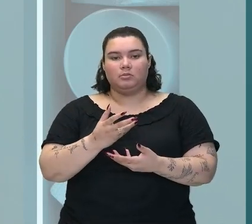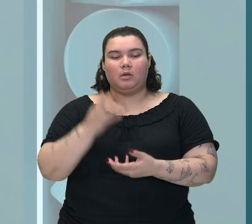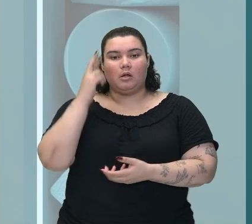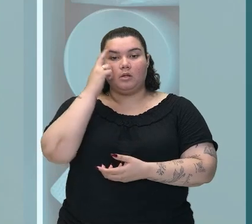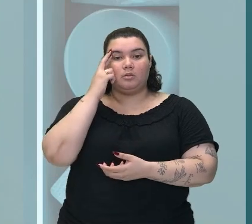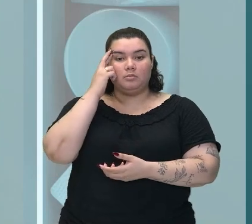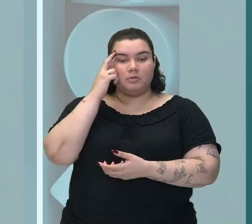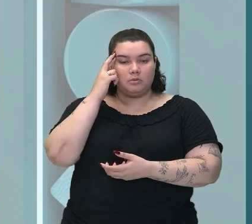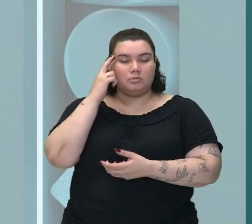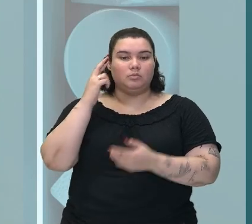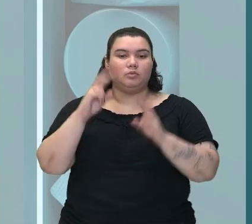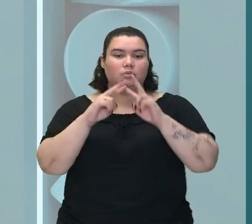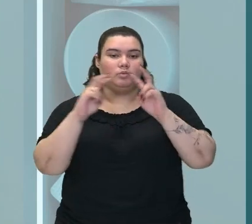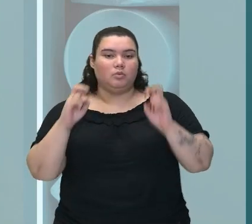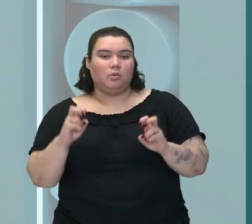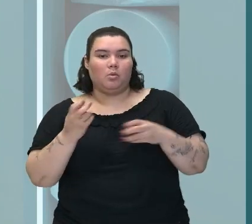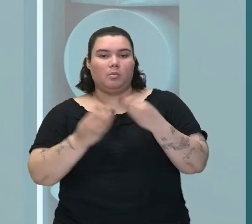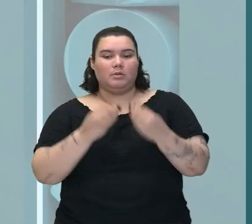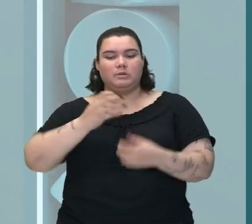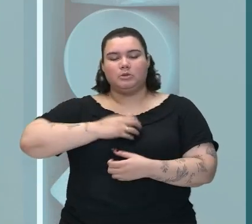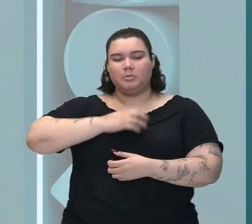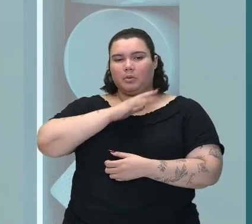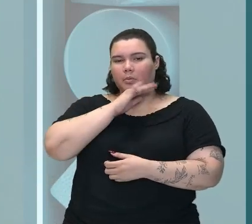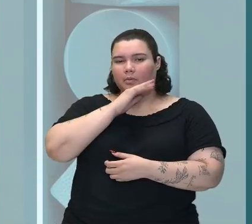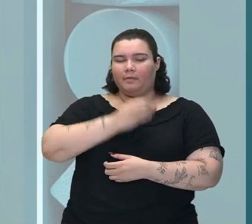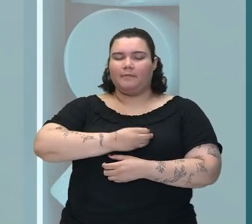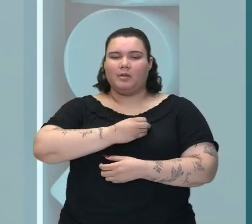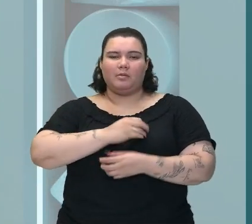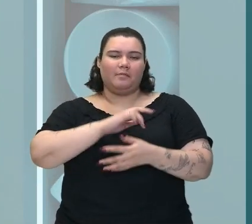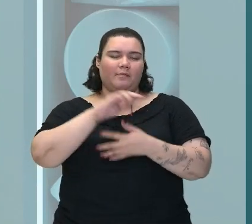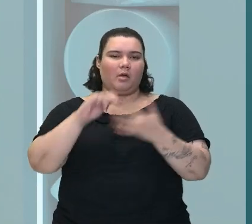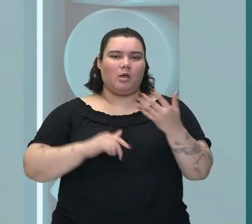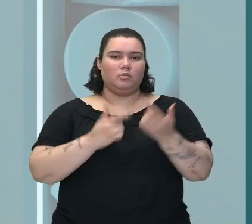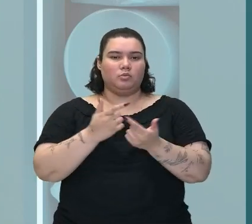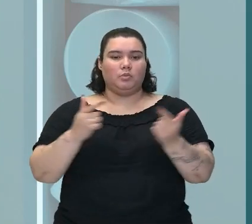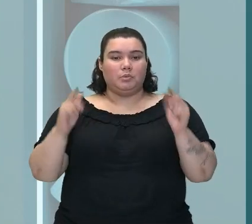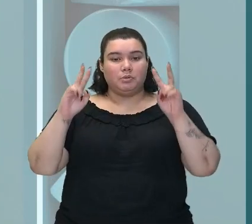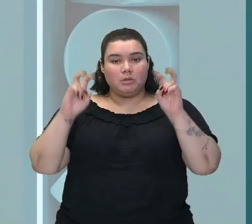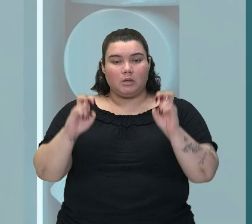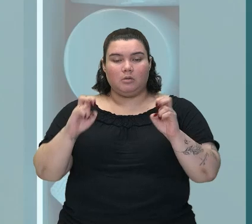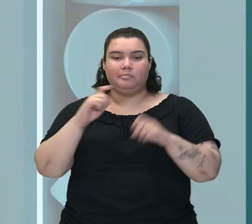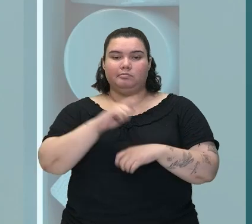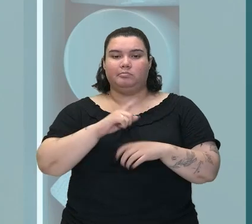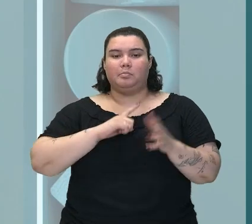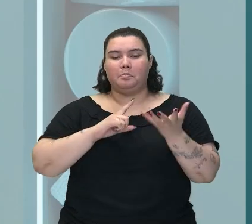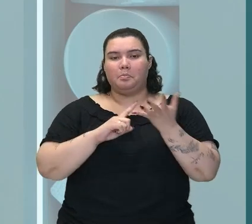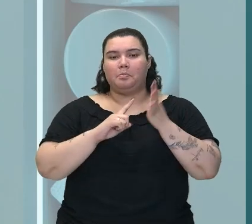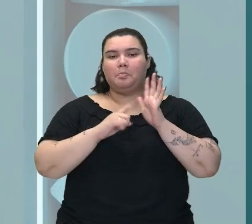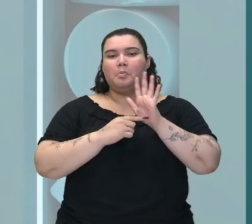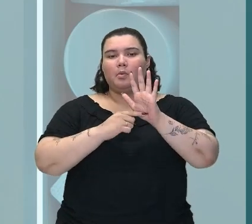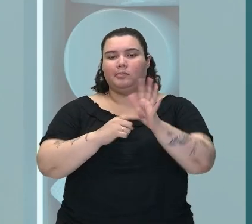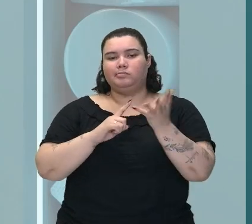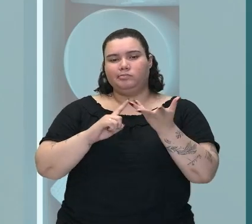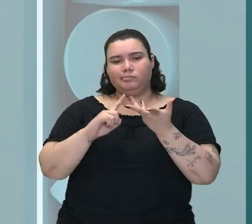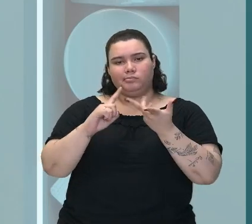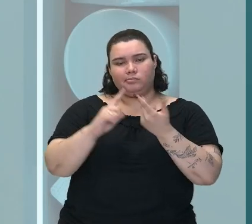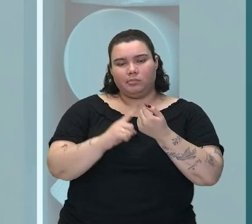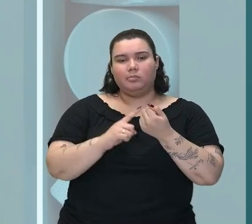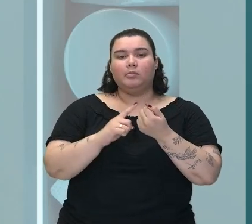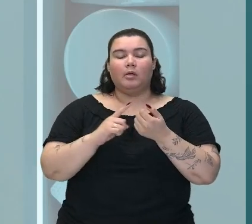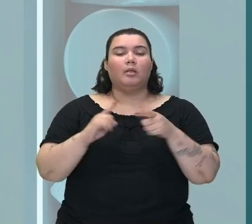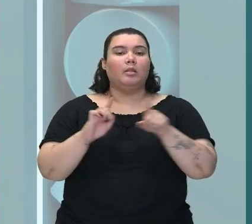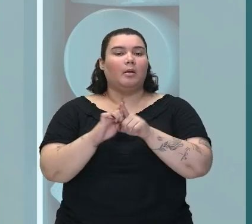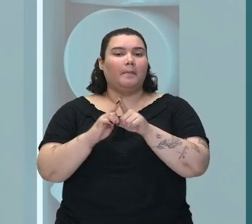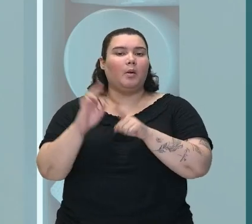refletir sobre a questão da ingratidão, sobre a vida e tantas outras temáticas que ele traz, e outros ele se mostra ligado à tradição, porque os